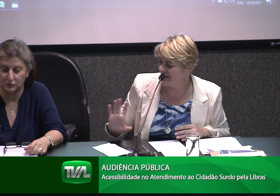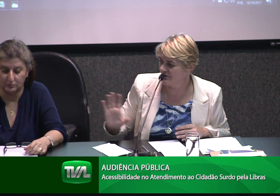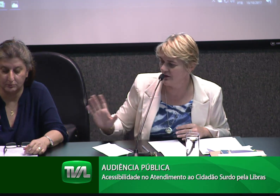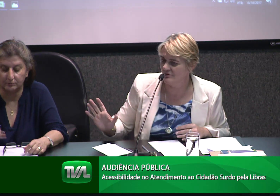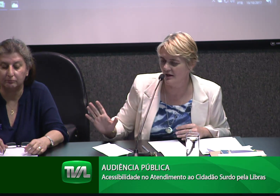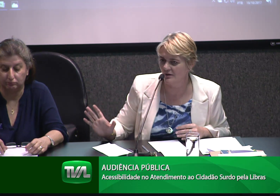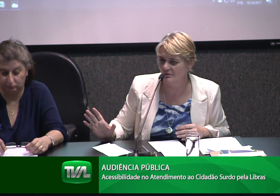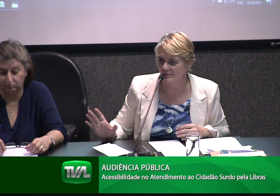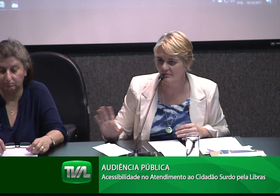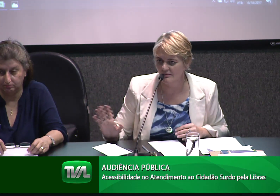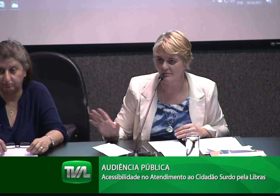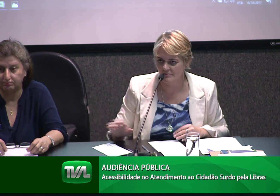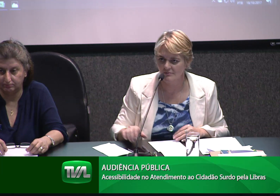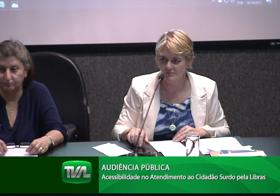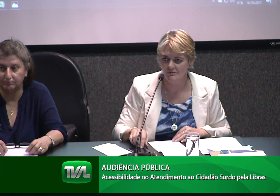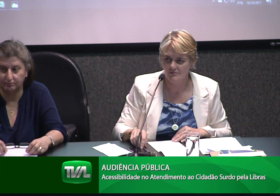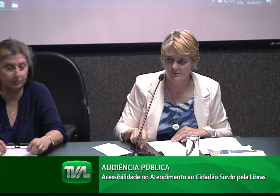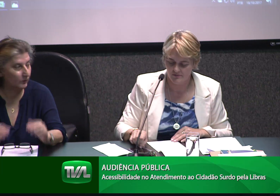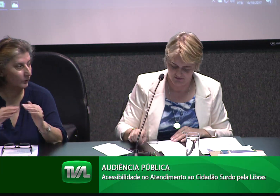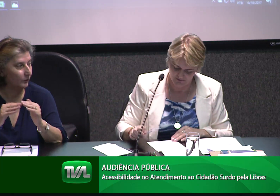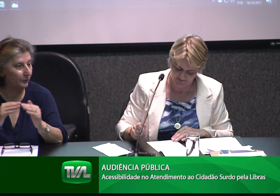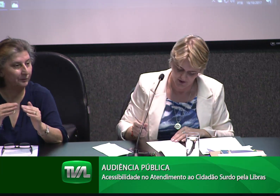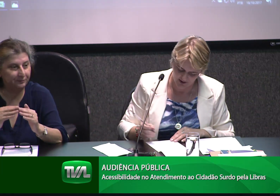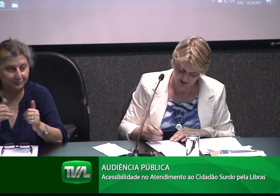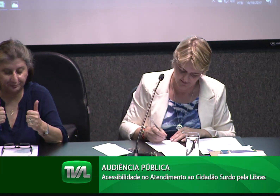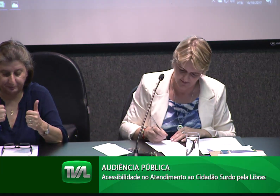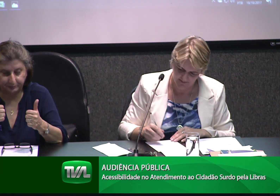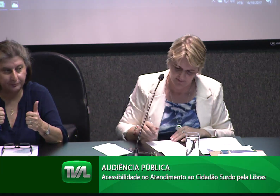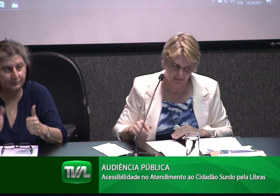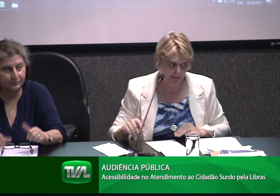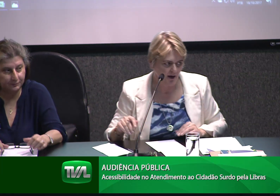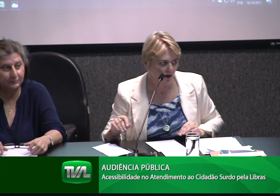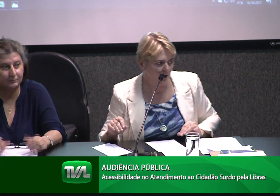o entendimento que eu tenho. Certo, certo. Sandra, concordo.